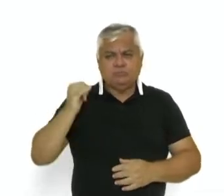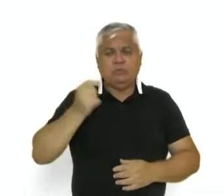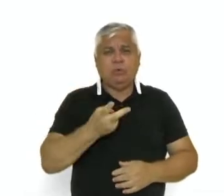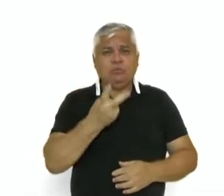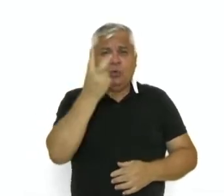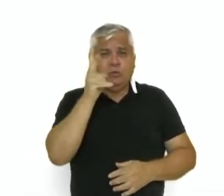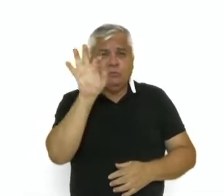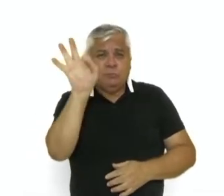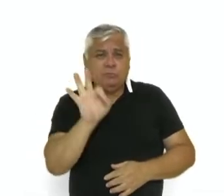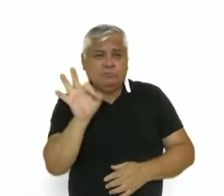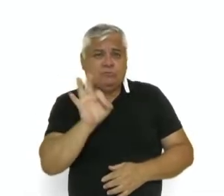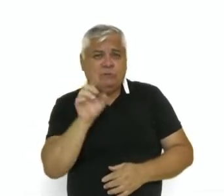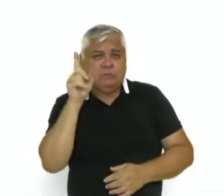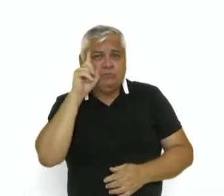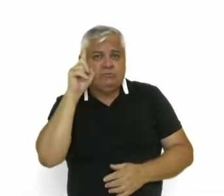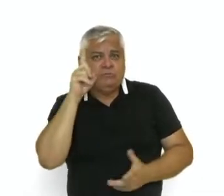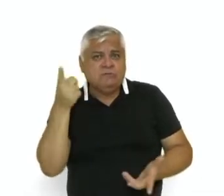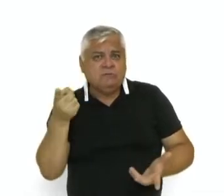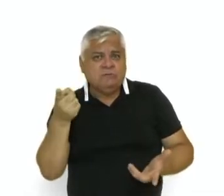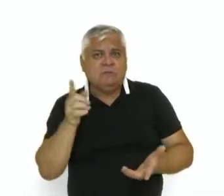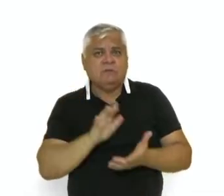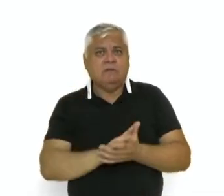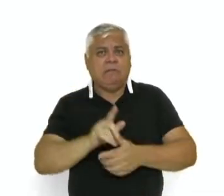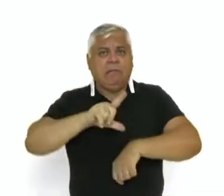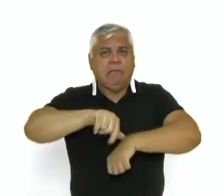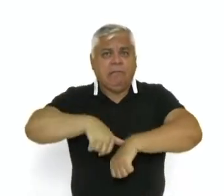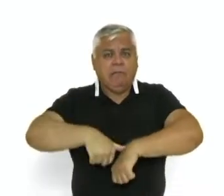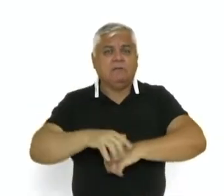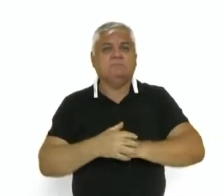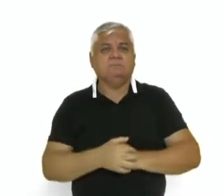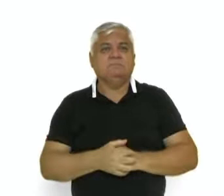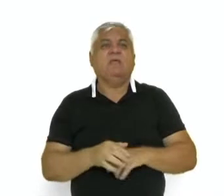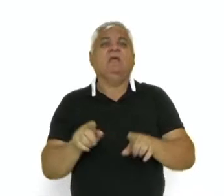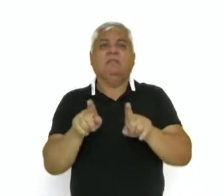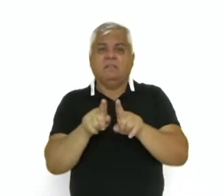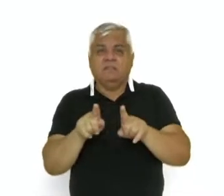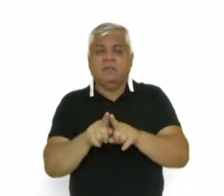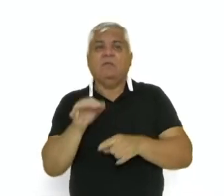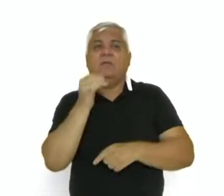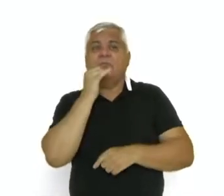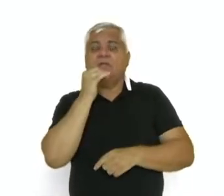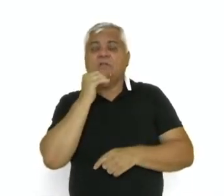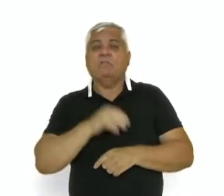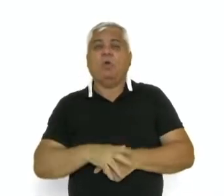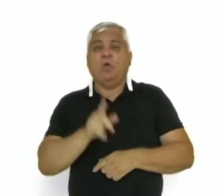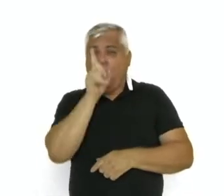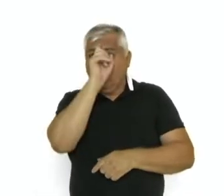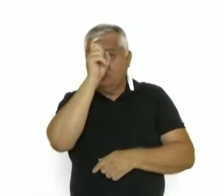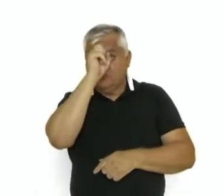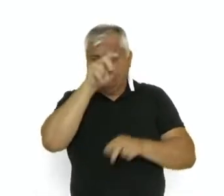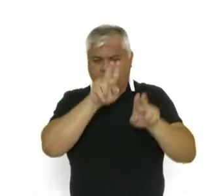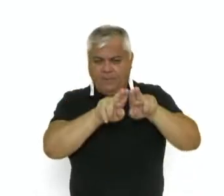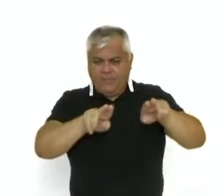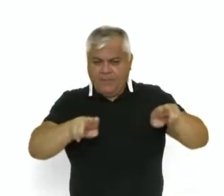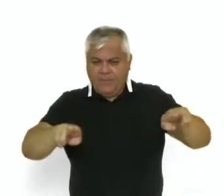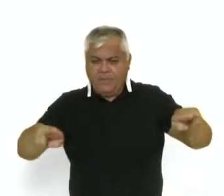eu atrasar alguma conta. Que mais que a gente vê? A taxa de ocupação de leitos de Covid está